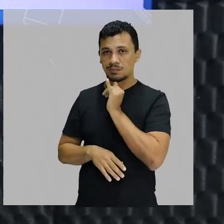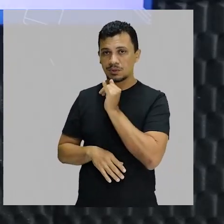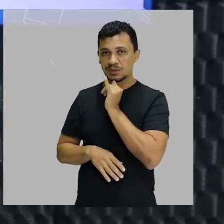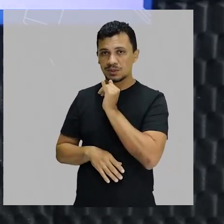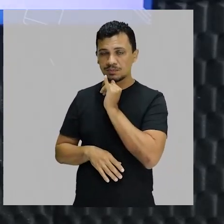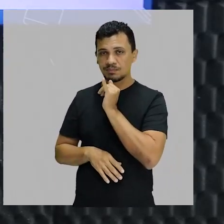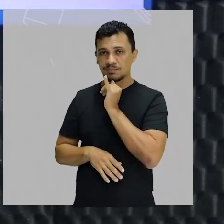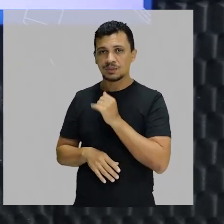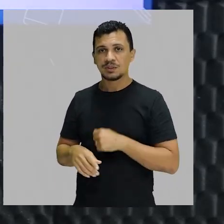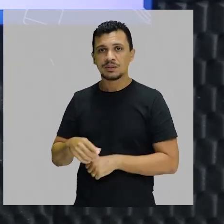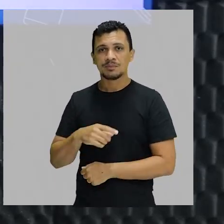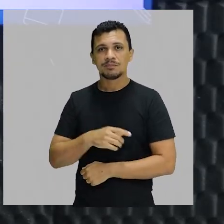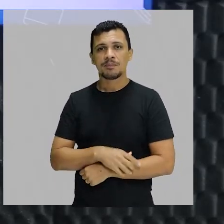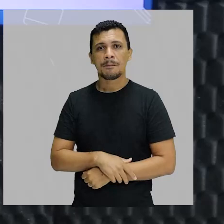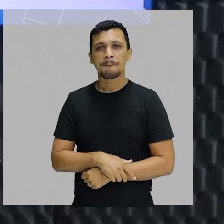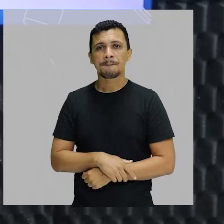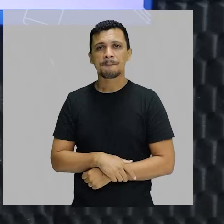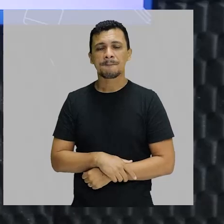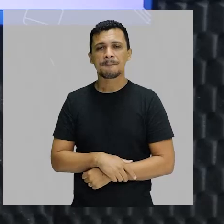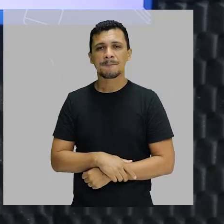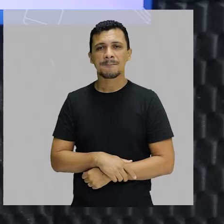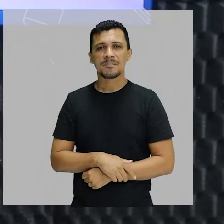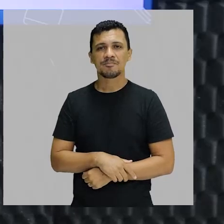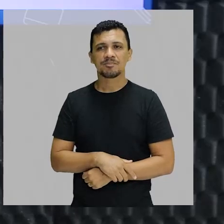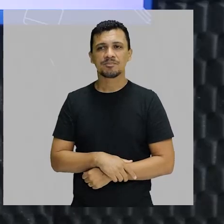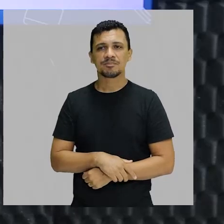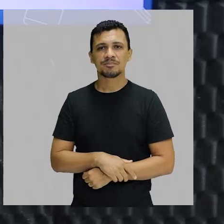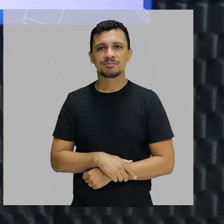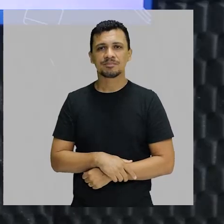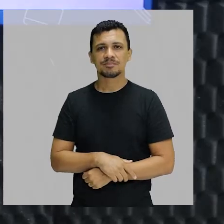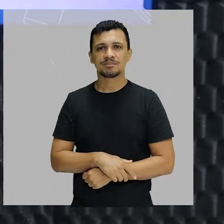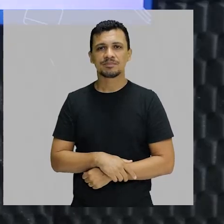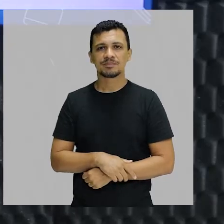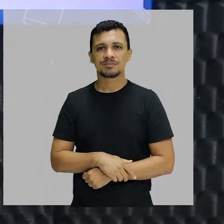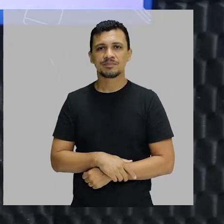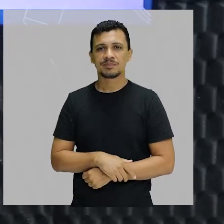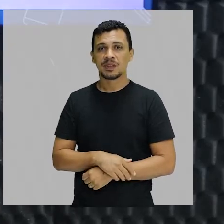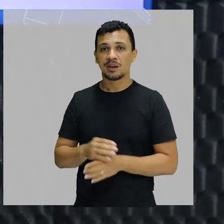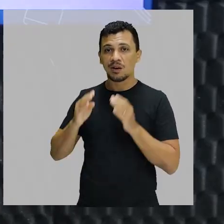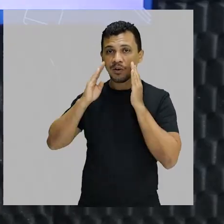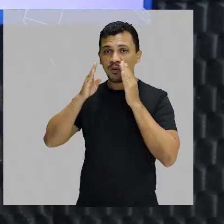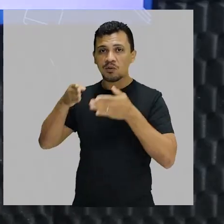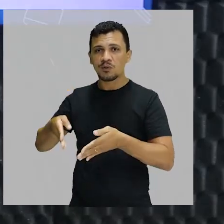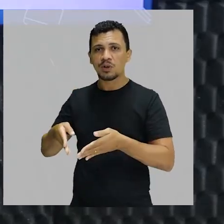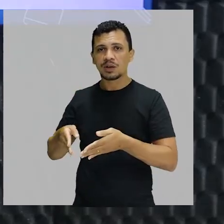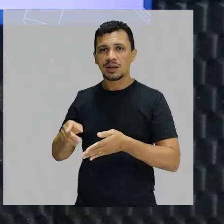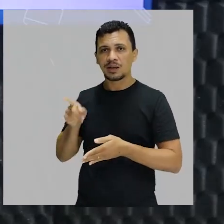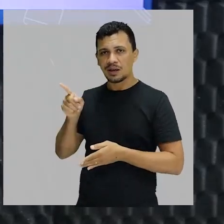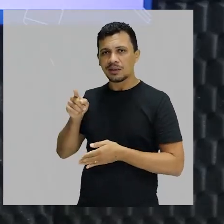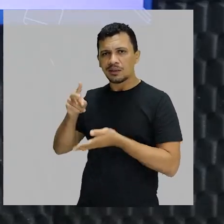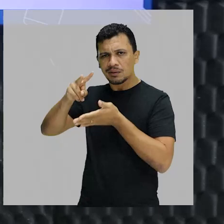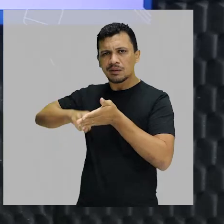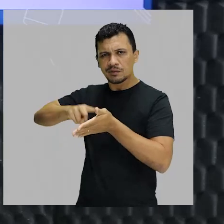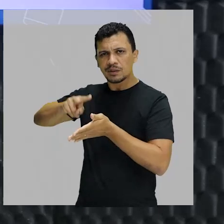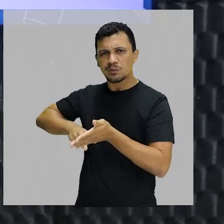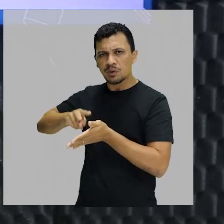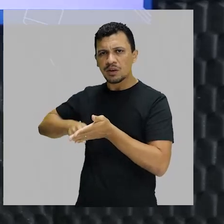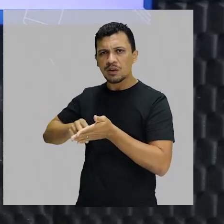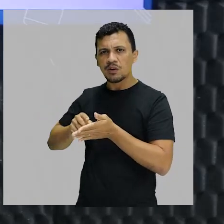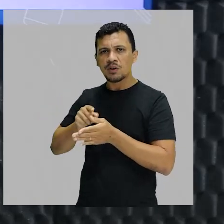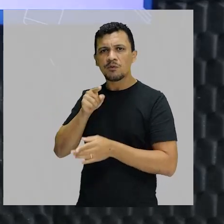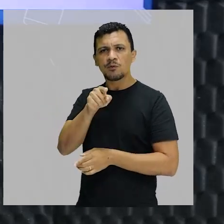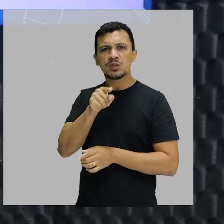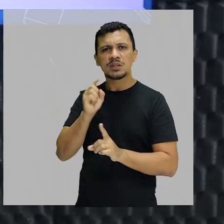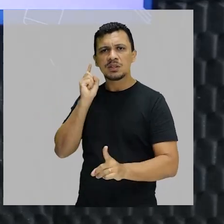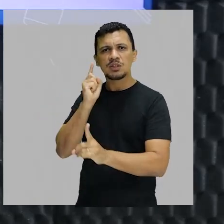la tierra. Se para que la limpiemos. Aí eu vou focar aqui algumas coisas para vocês identificarem o que